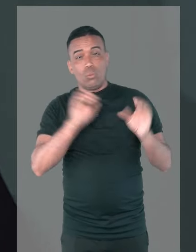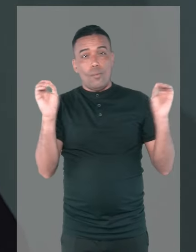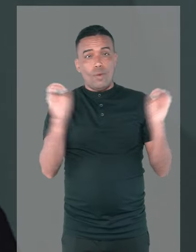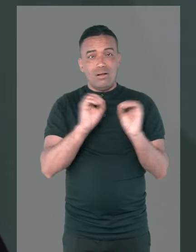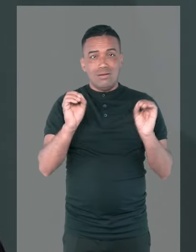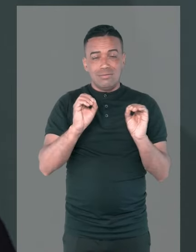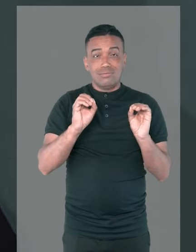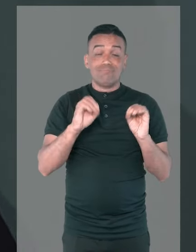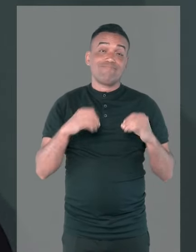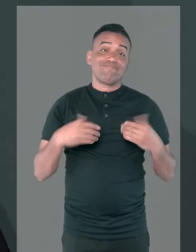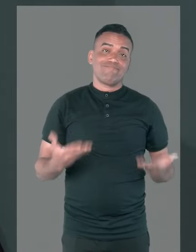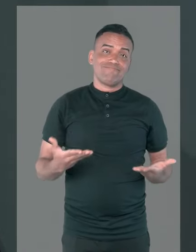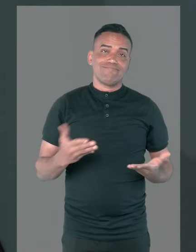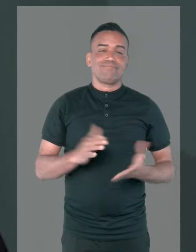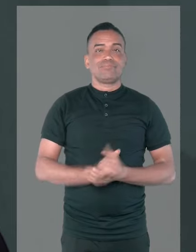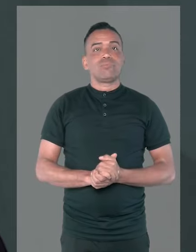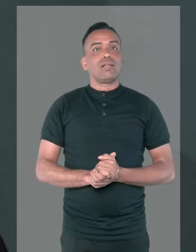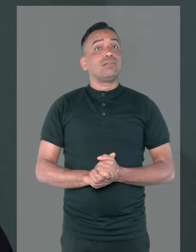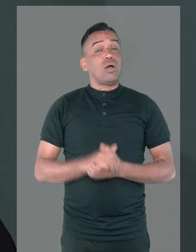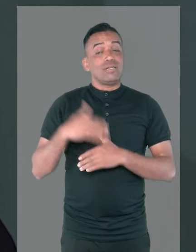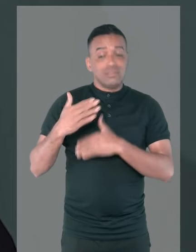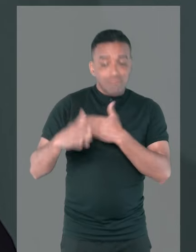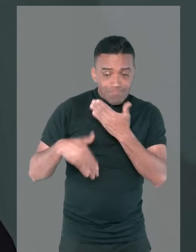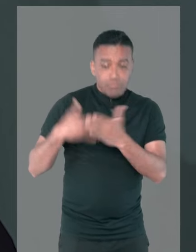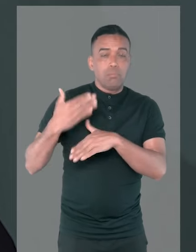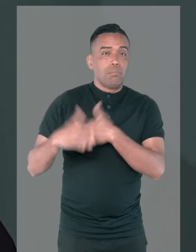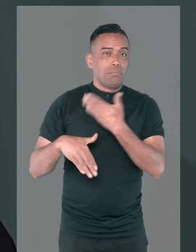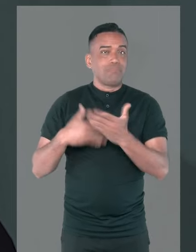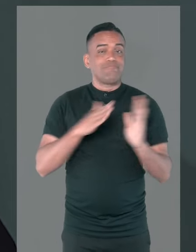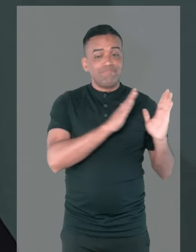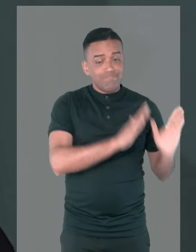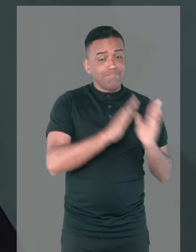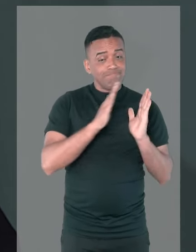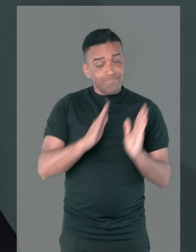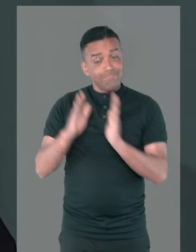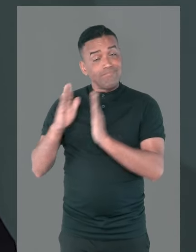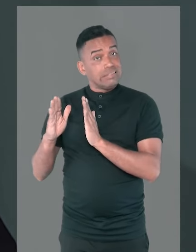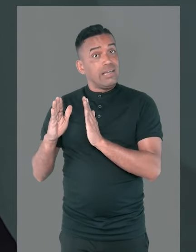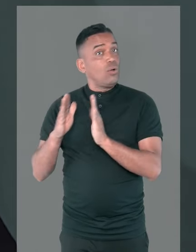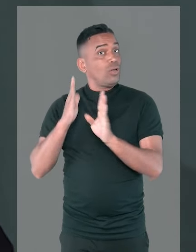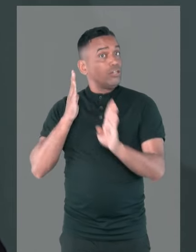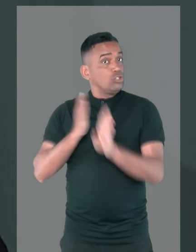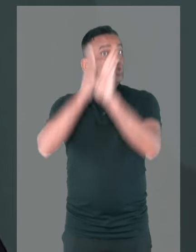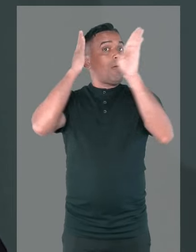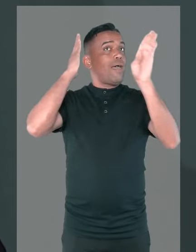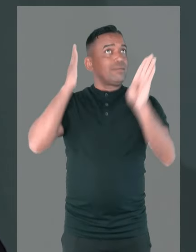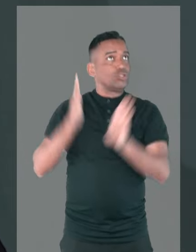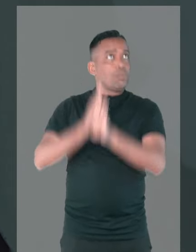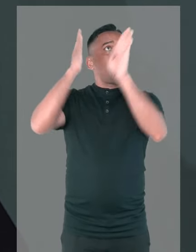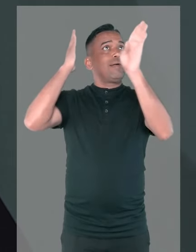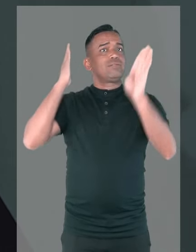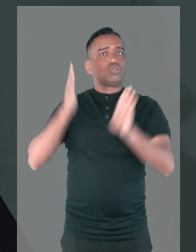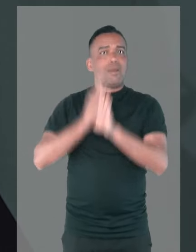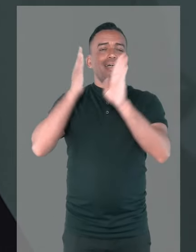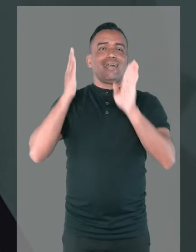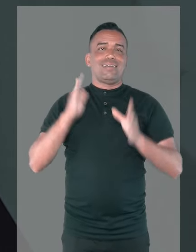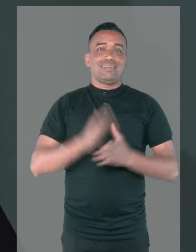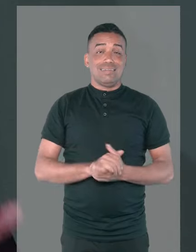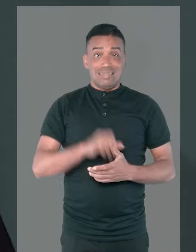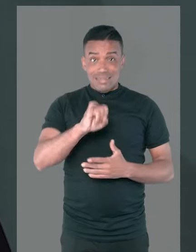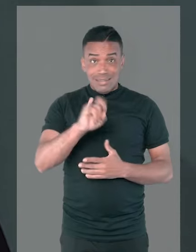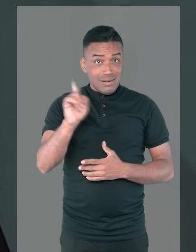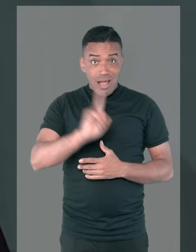E, bem, esse processo, ele é um processo de descoberta, porque não fosse assim,